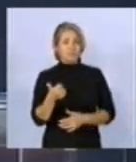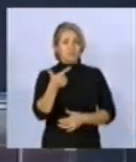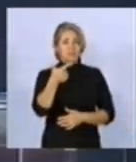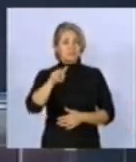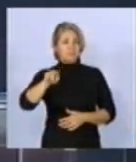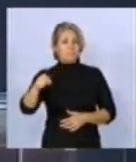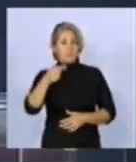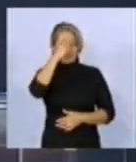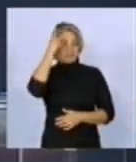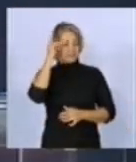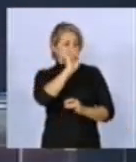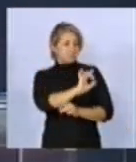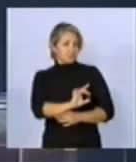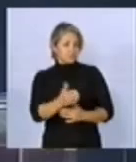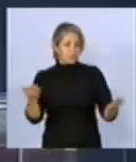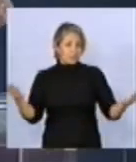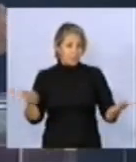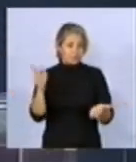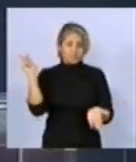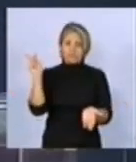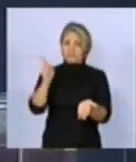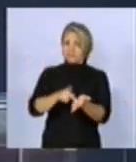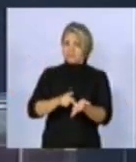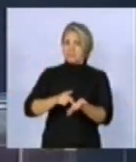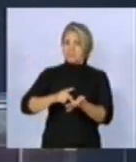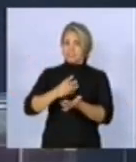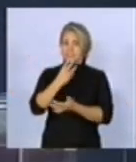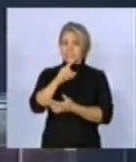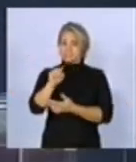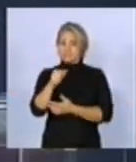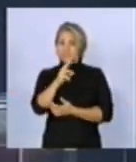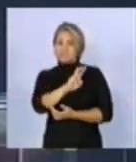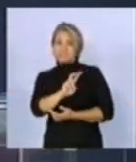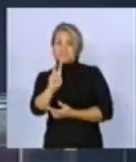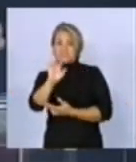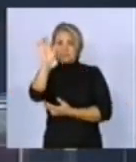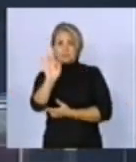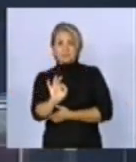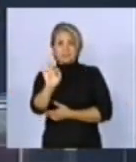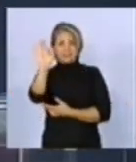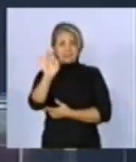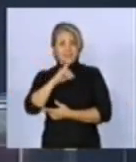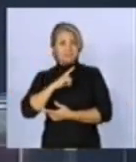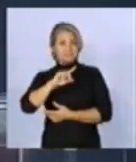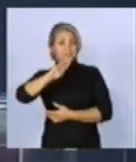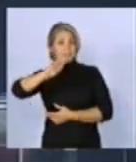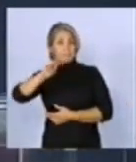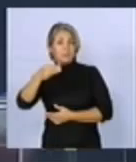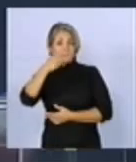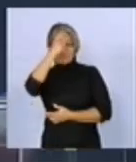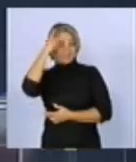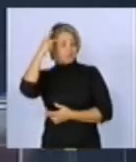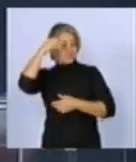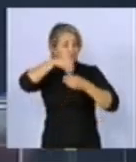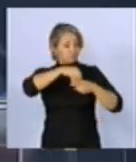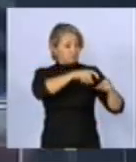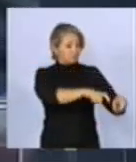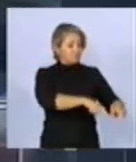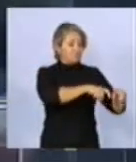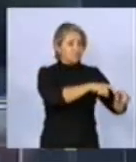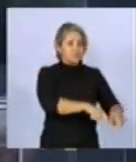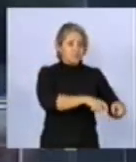pessoas e hoje a realidade é 3,5 nós temos 3.000 pessoas na zona rural ou